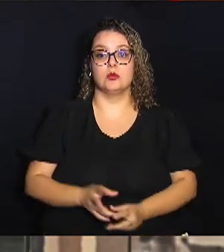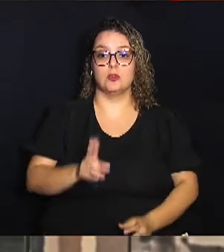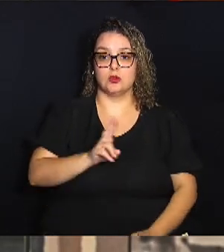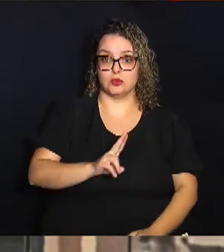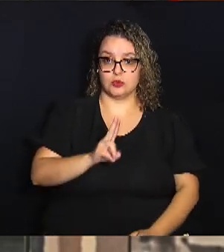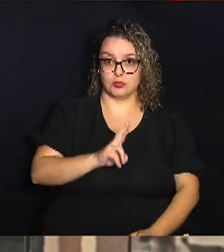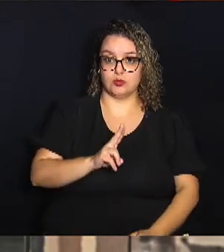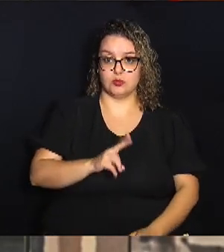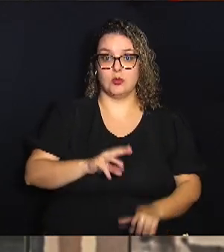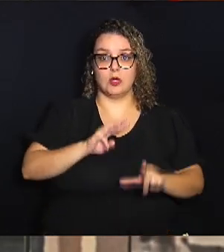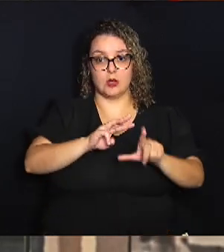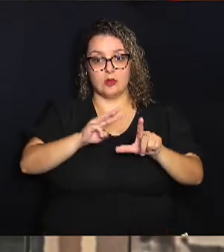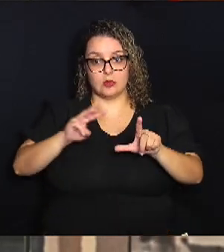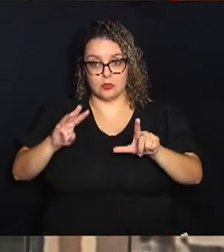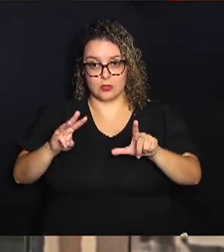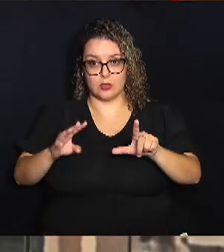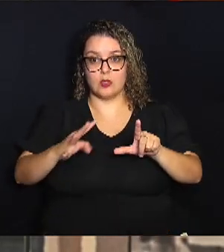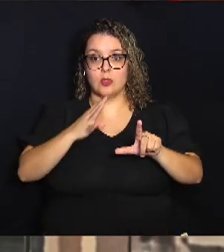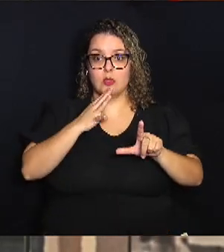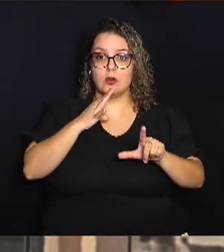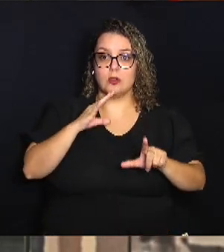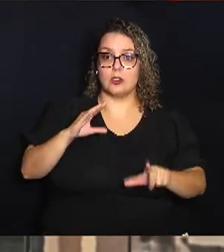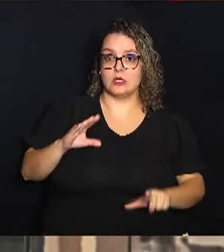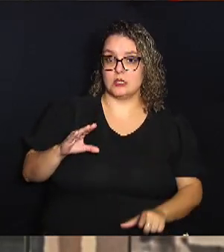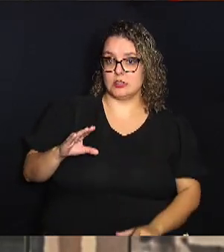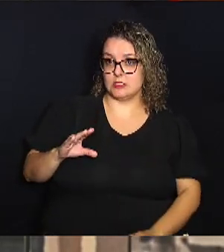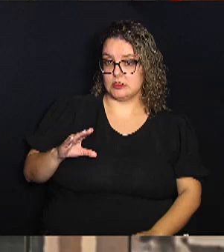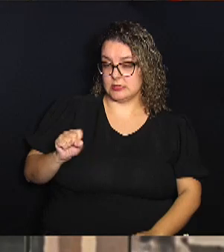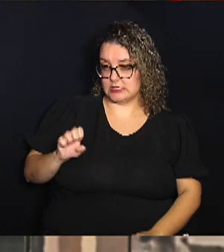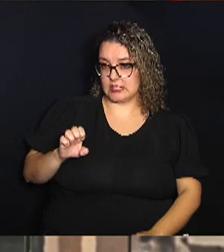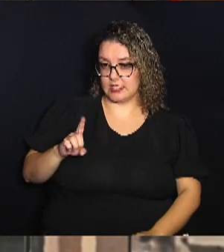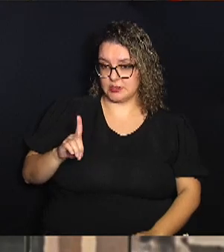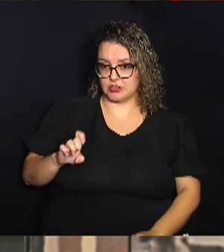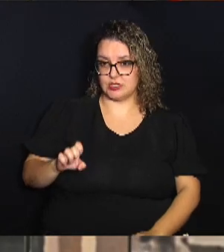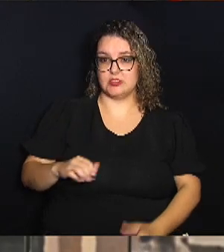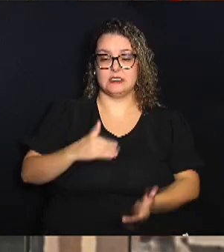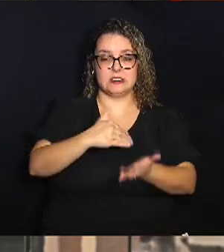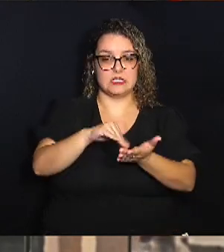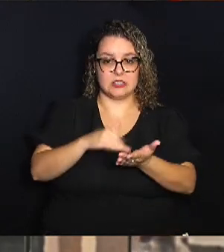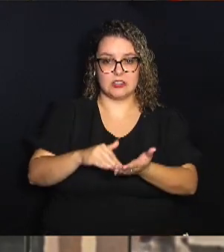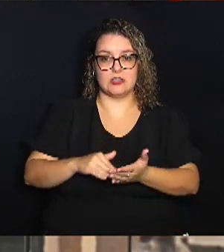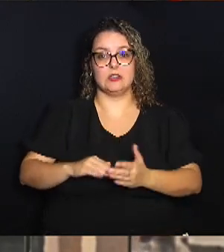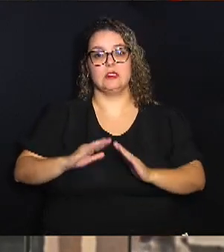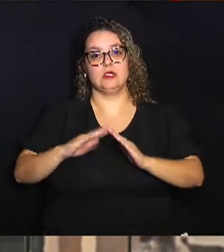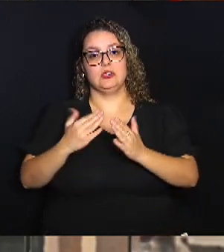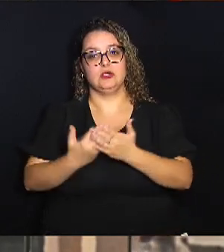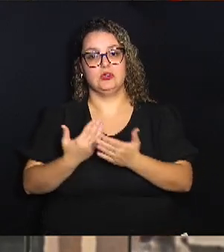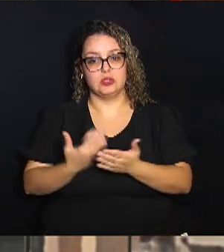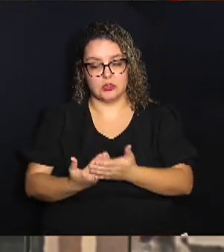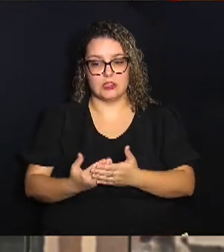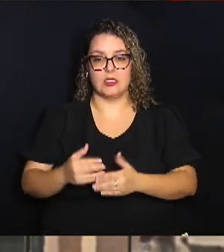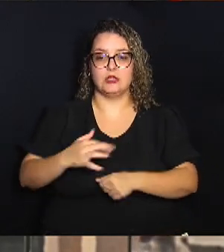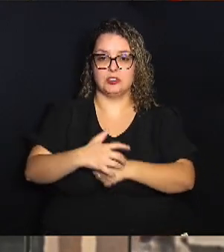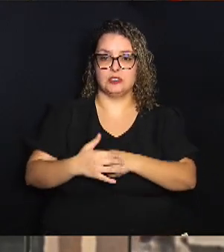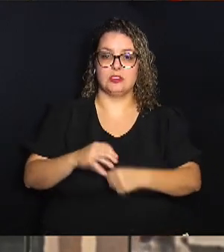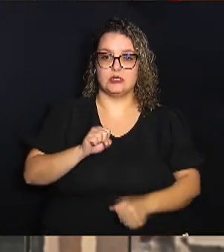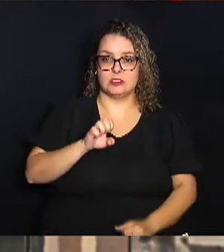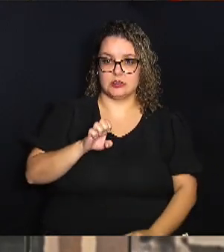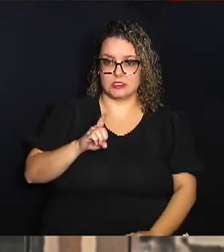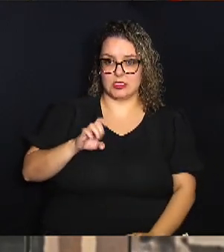usando a plataforma que é conhecida como SED, que é a Secretaria Escolar Digital, que está lá no endereço